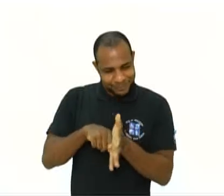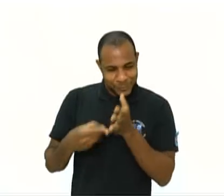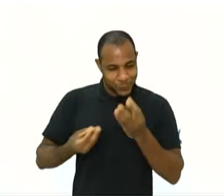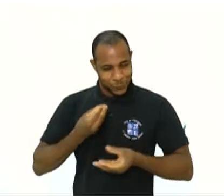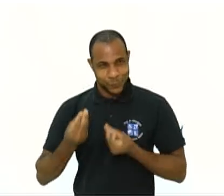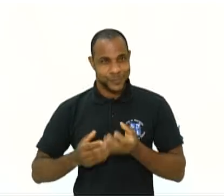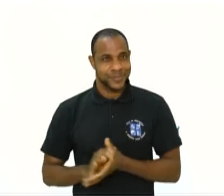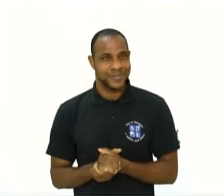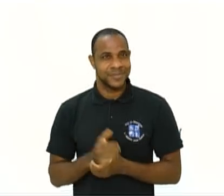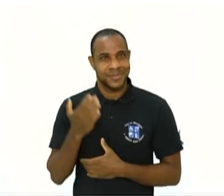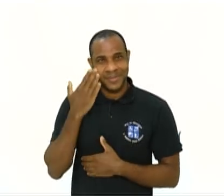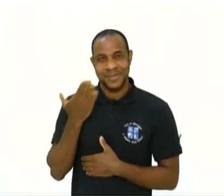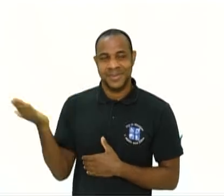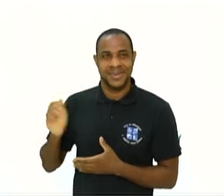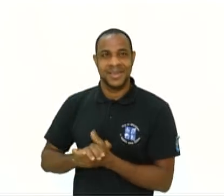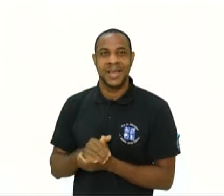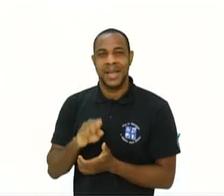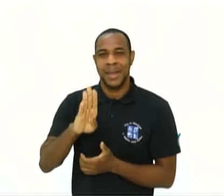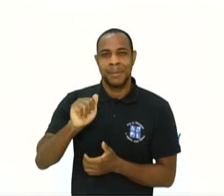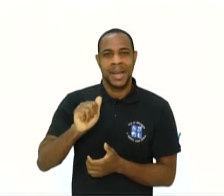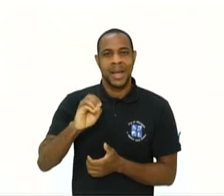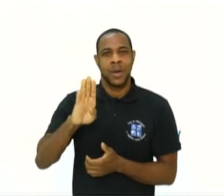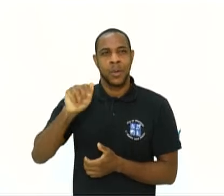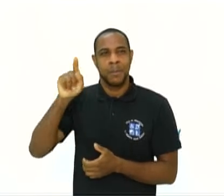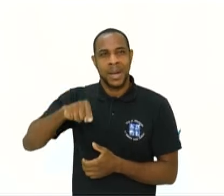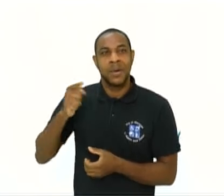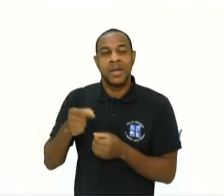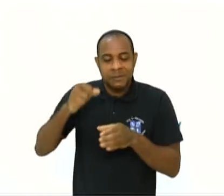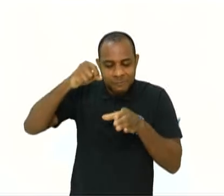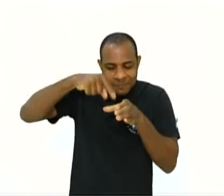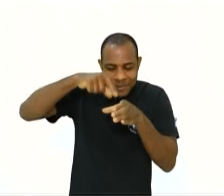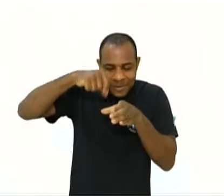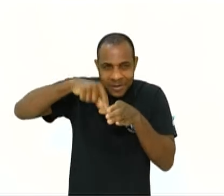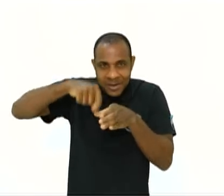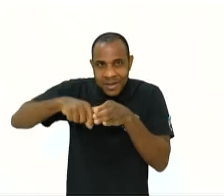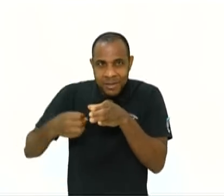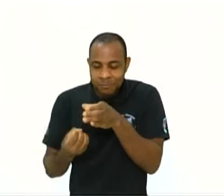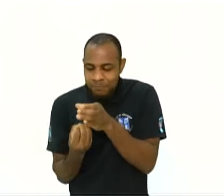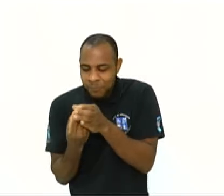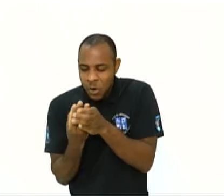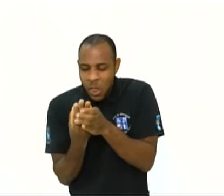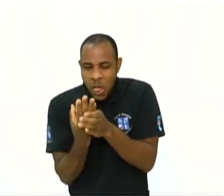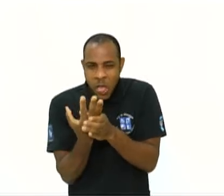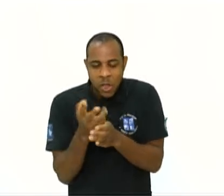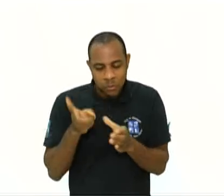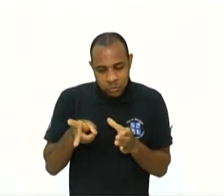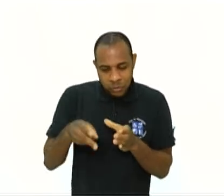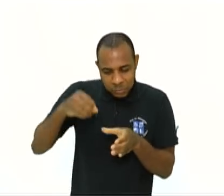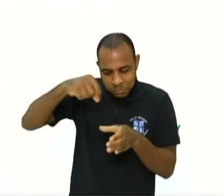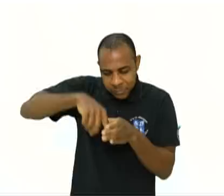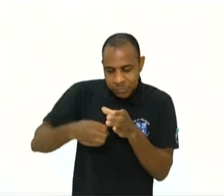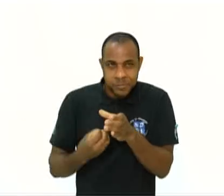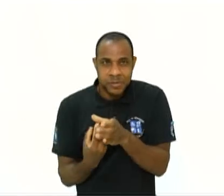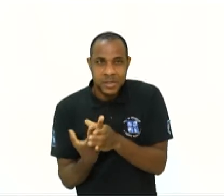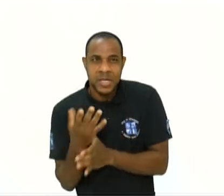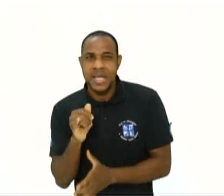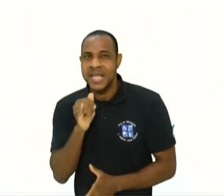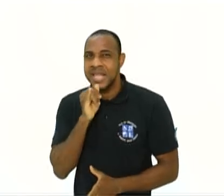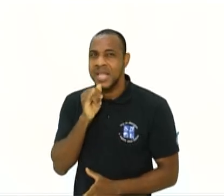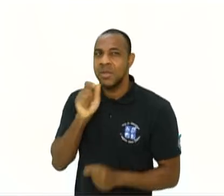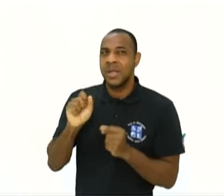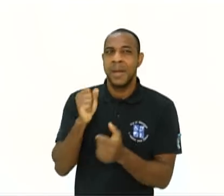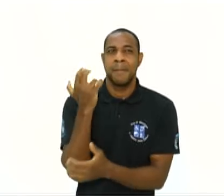investigar. Então, baobá, né? Sementes que de lá vieram continuam aqui brotar. Um exemplo é